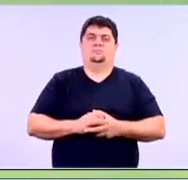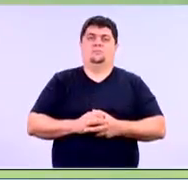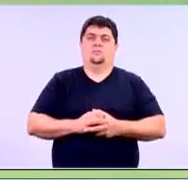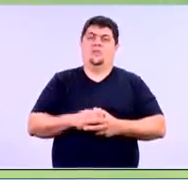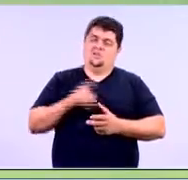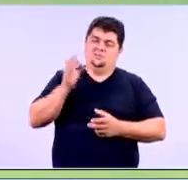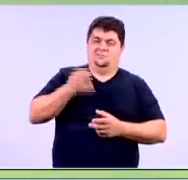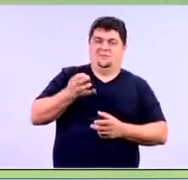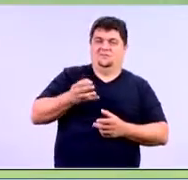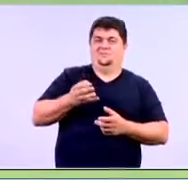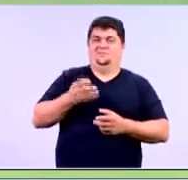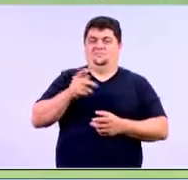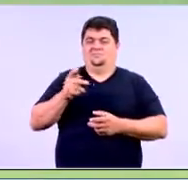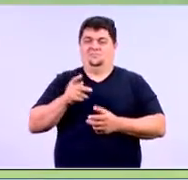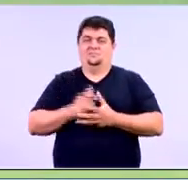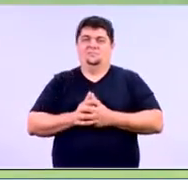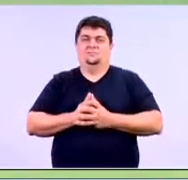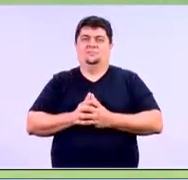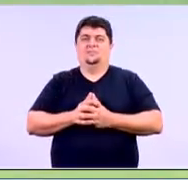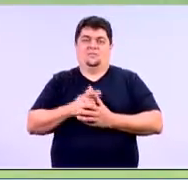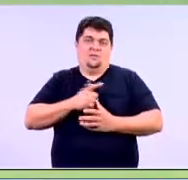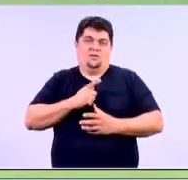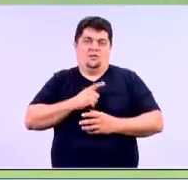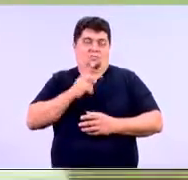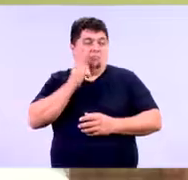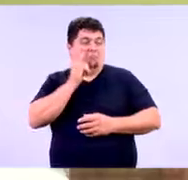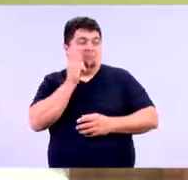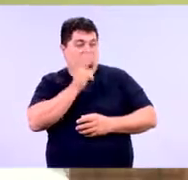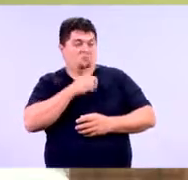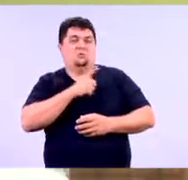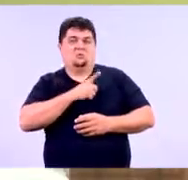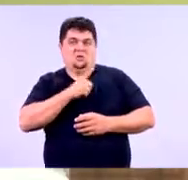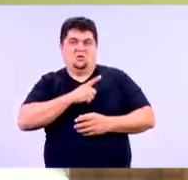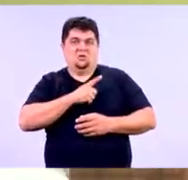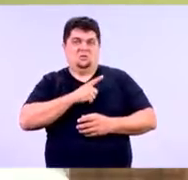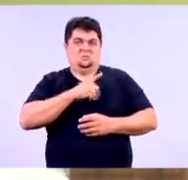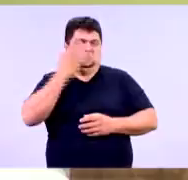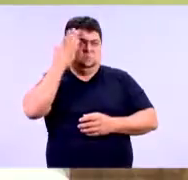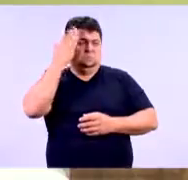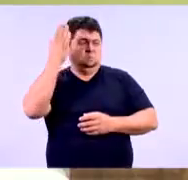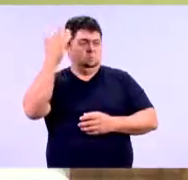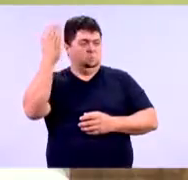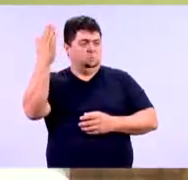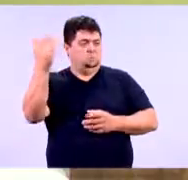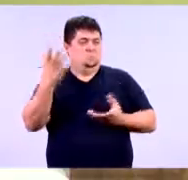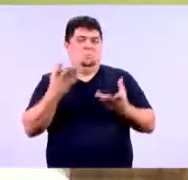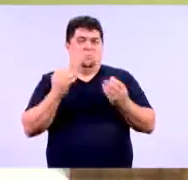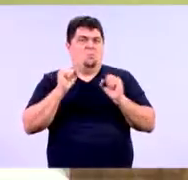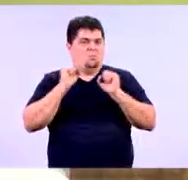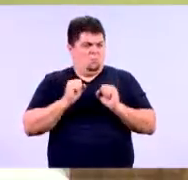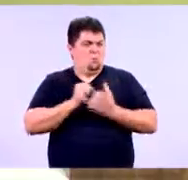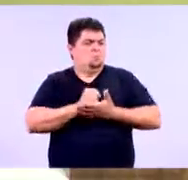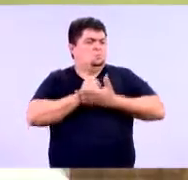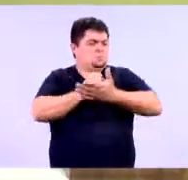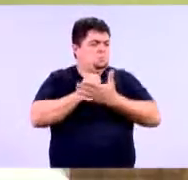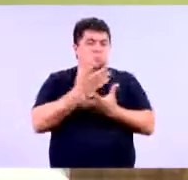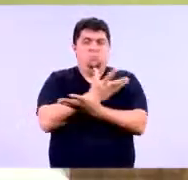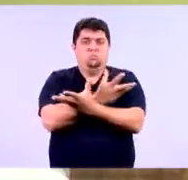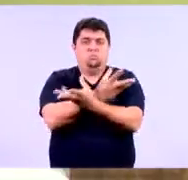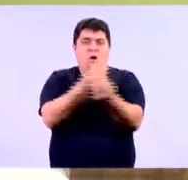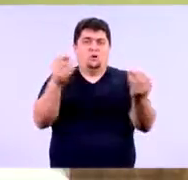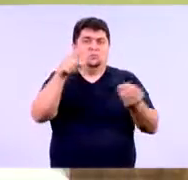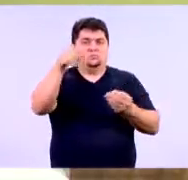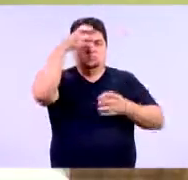aí, professor. E, então, vocês estão vendo que o professor é altamente capacitado e que poderá sim contribuir muito com o